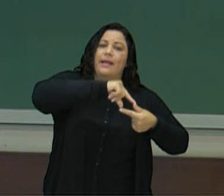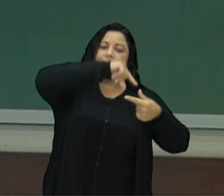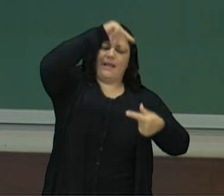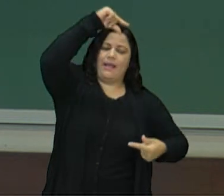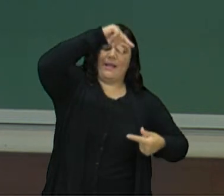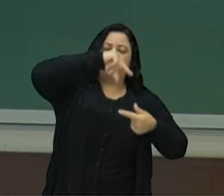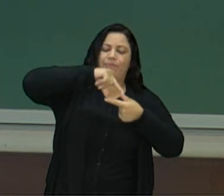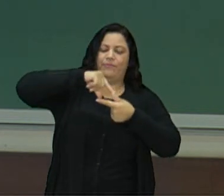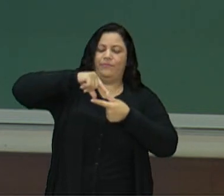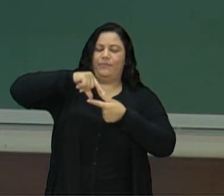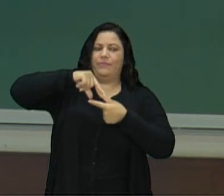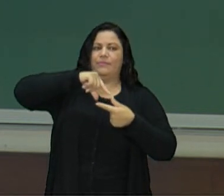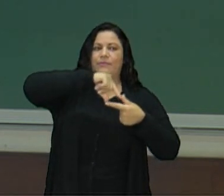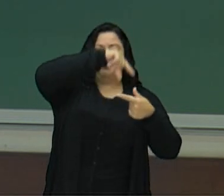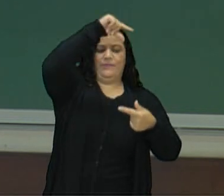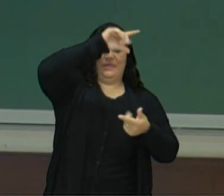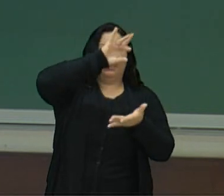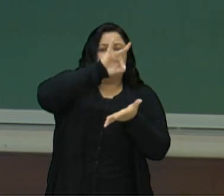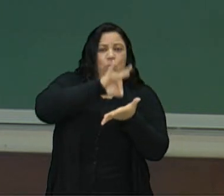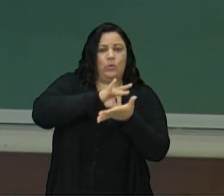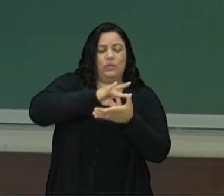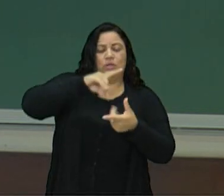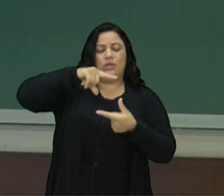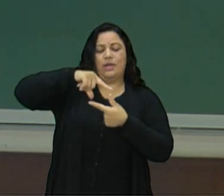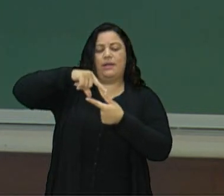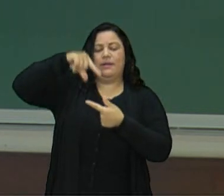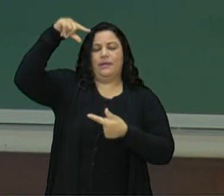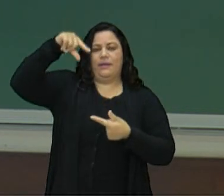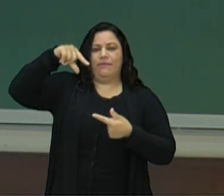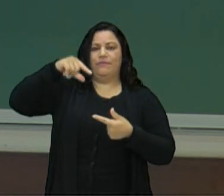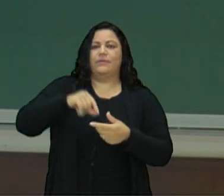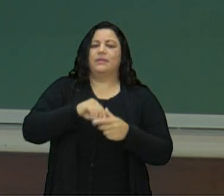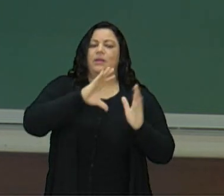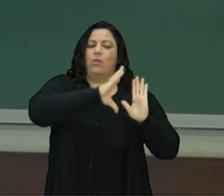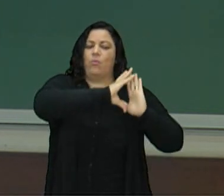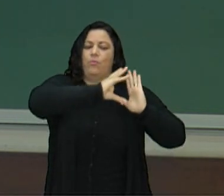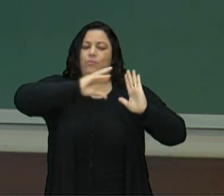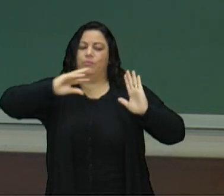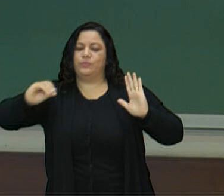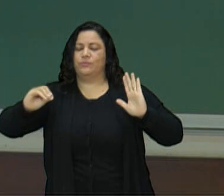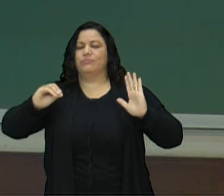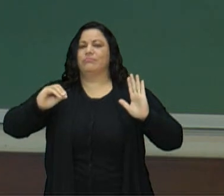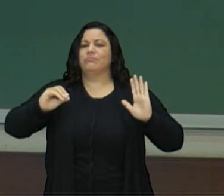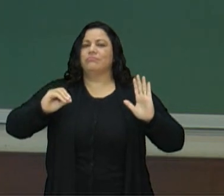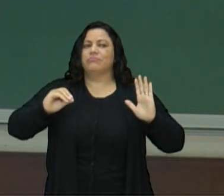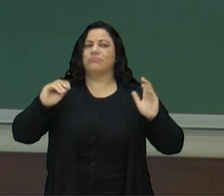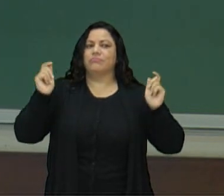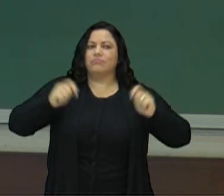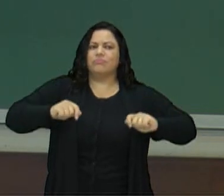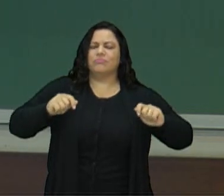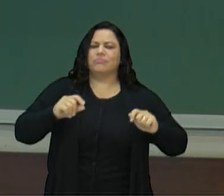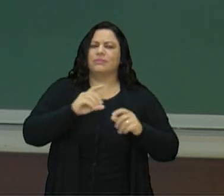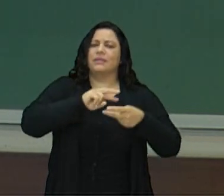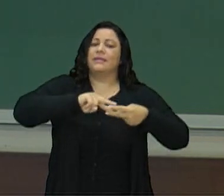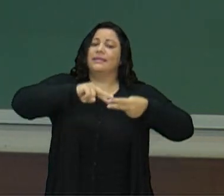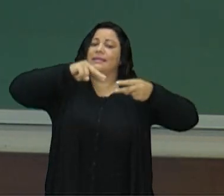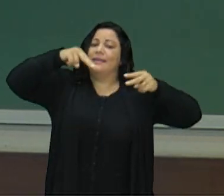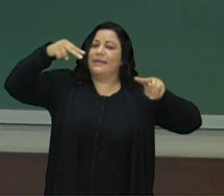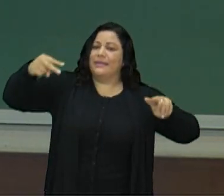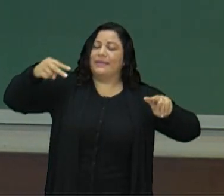complementar. Fita original, fita complementar. Semiconservativa. Lembra disso? DNA produzindo